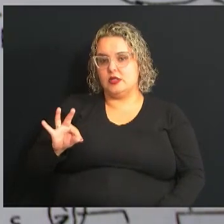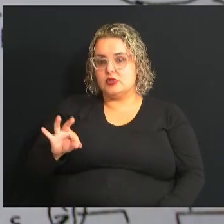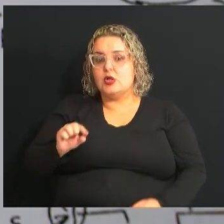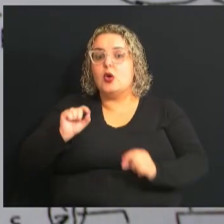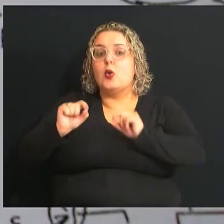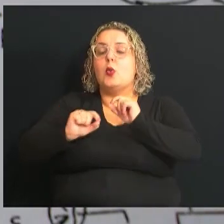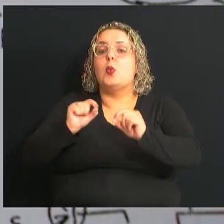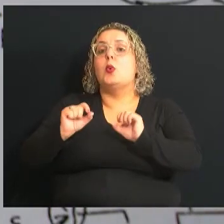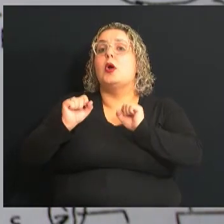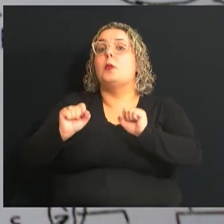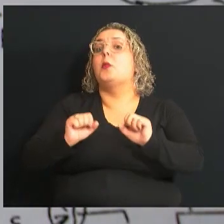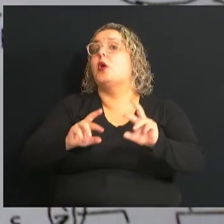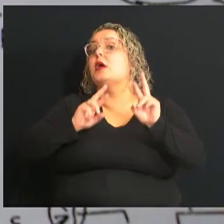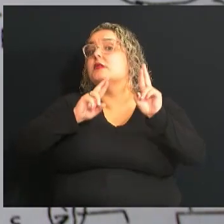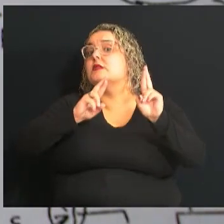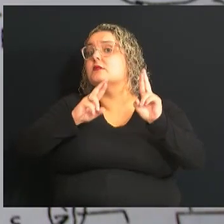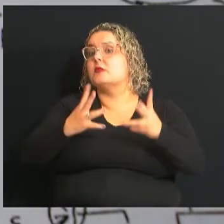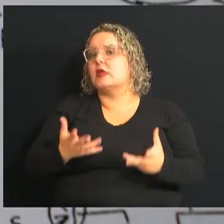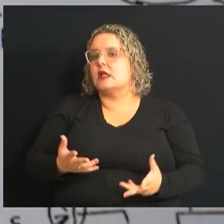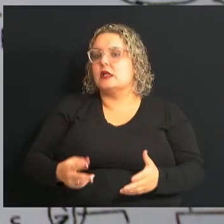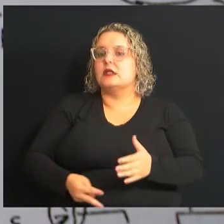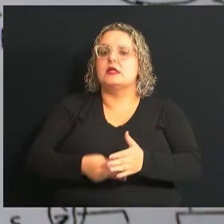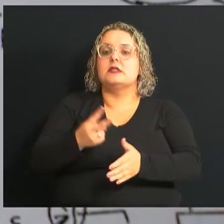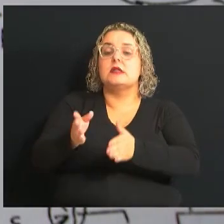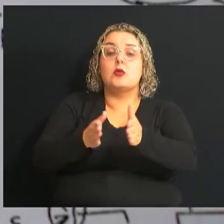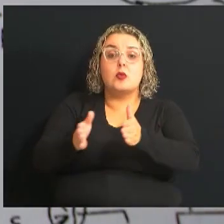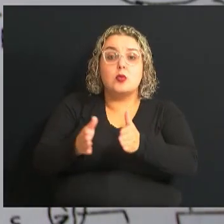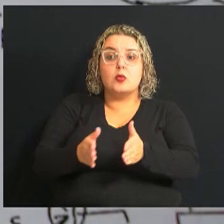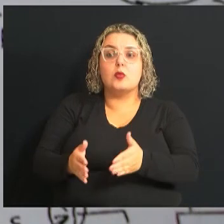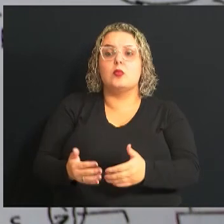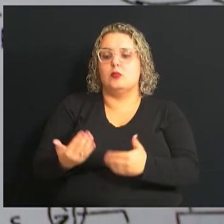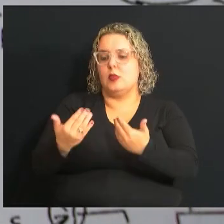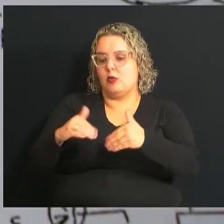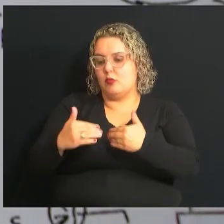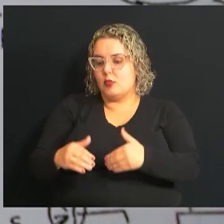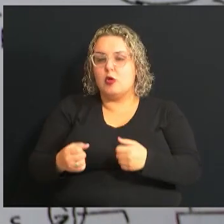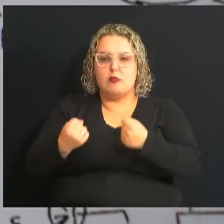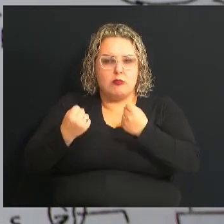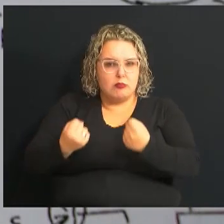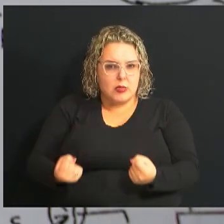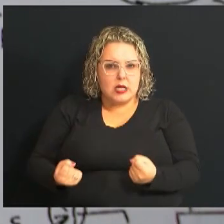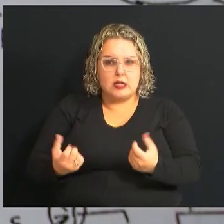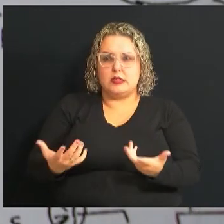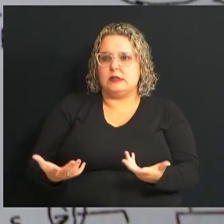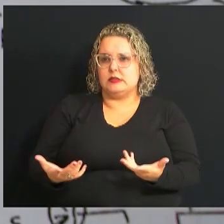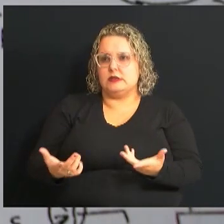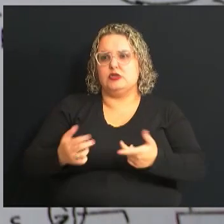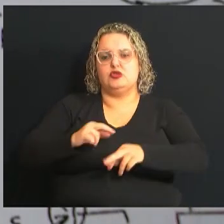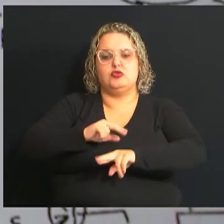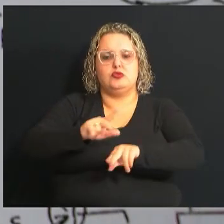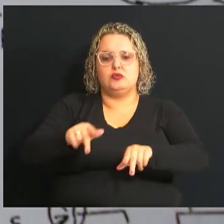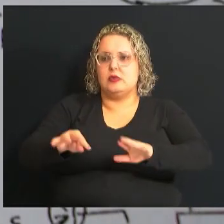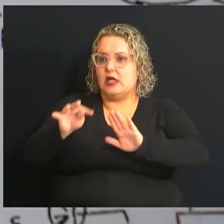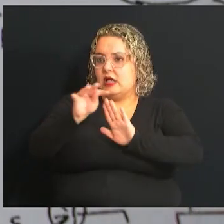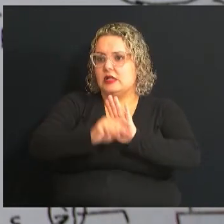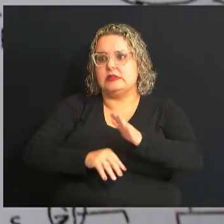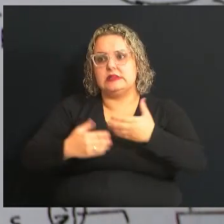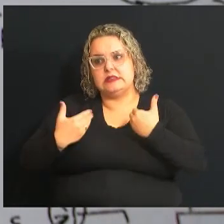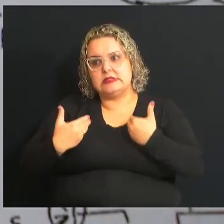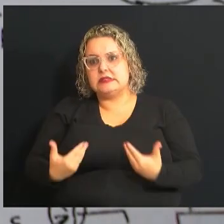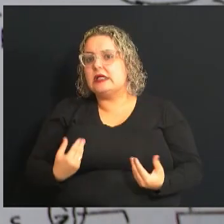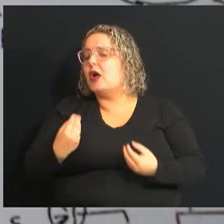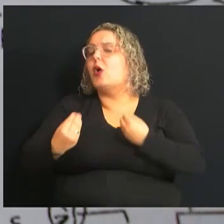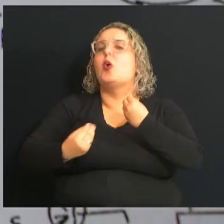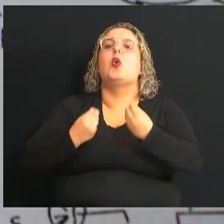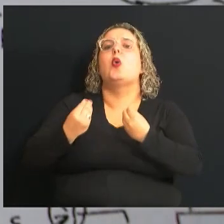pode esperar aí nessa segunda fase? Uma prova pesada, com muito texto, cansativa? O